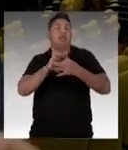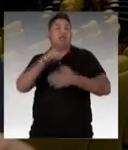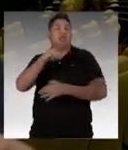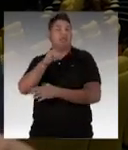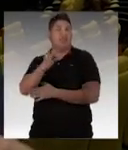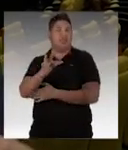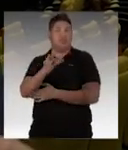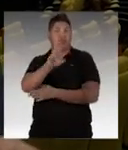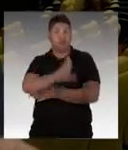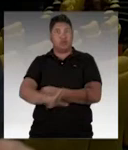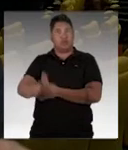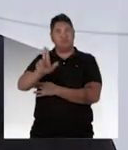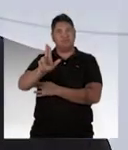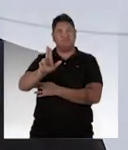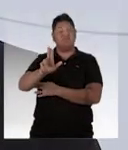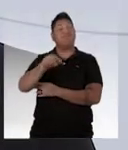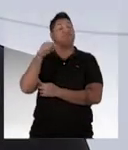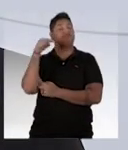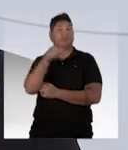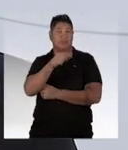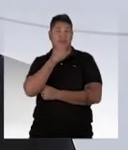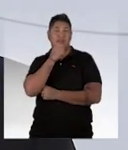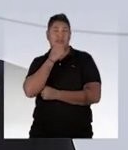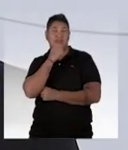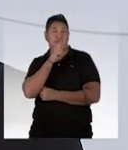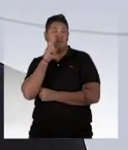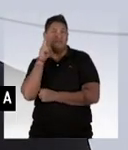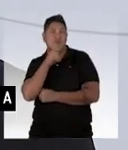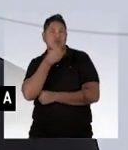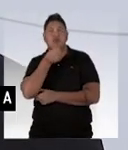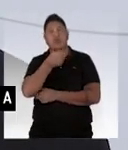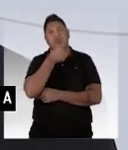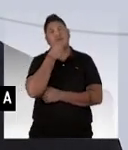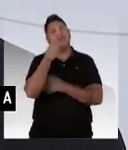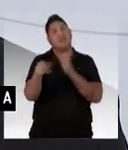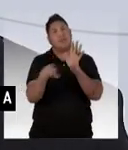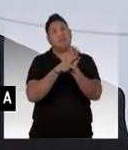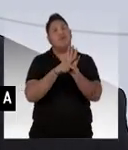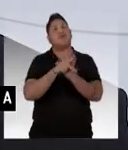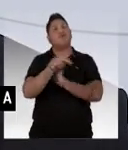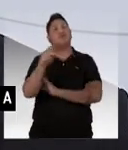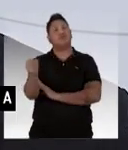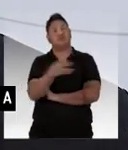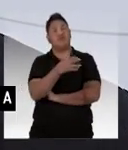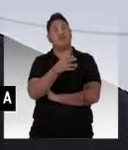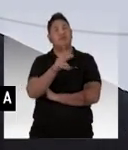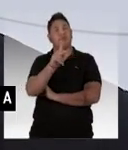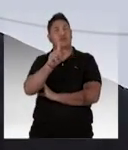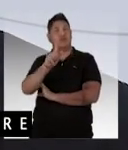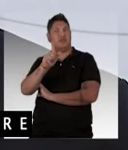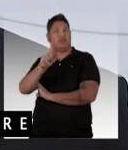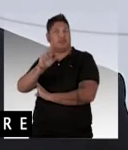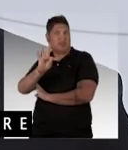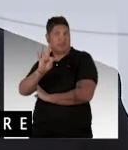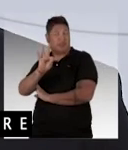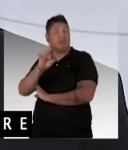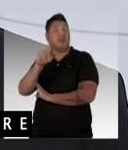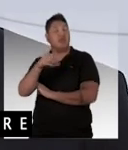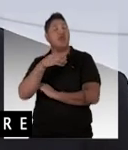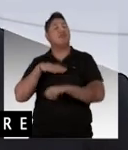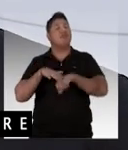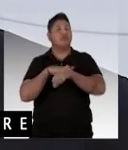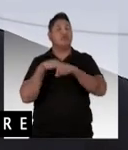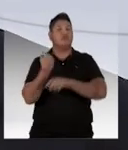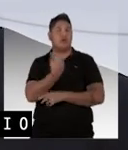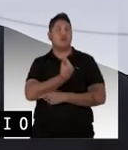Público da União. Ainda nesta edição, você vai ver uma entrevista exclusiva com o novo PGT. Ele conversou com o